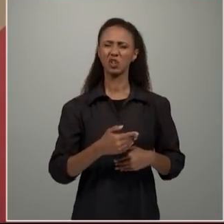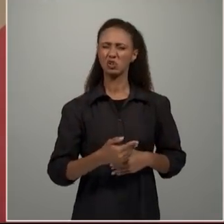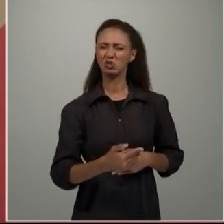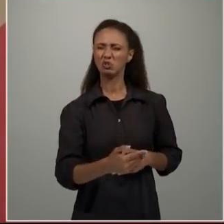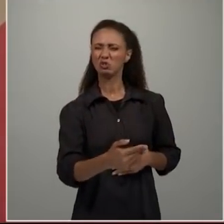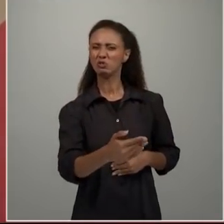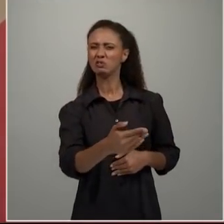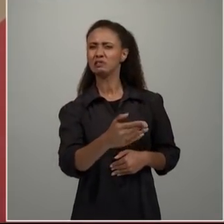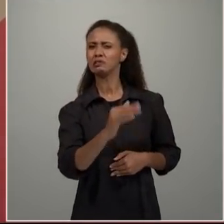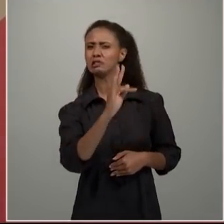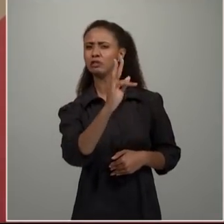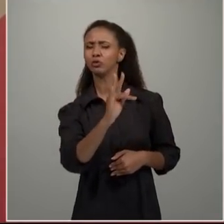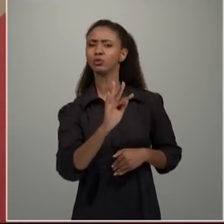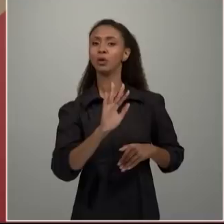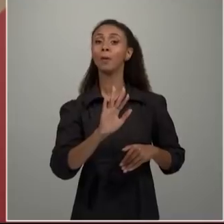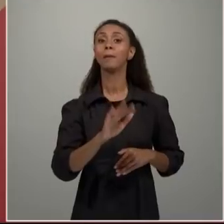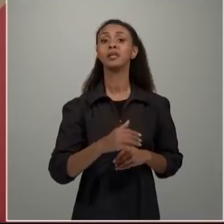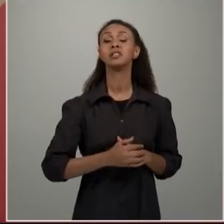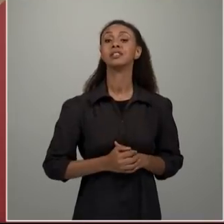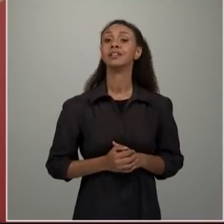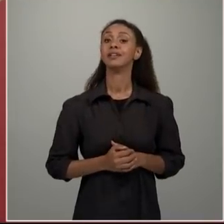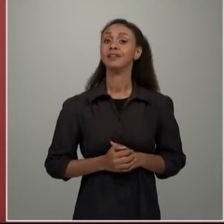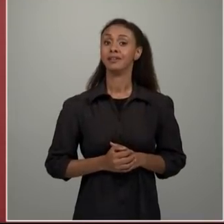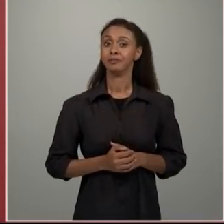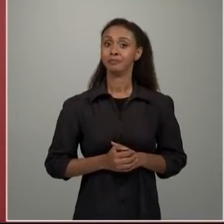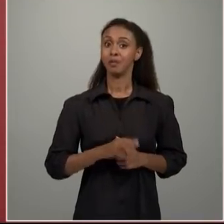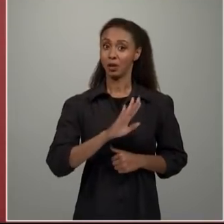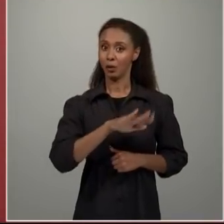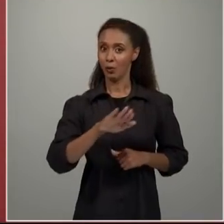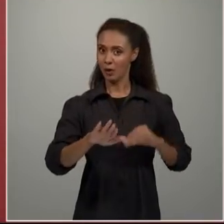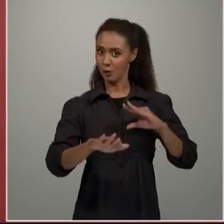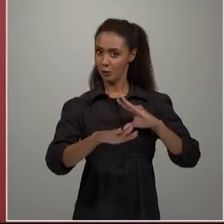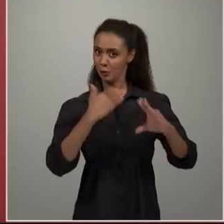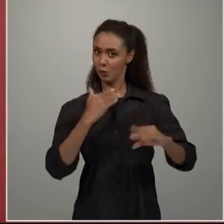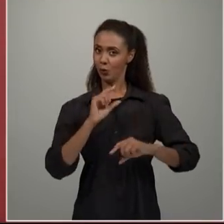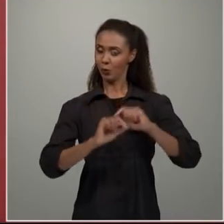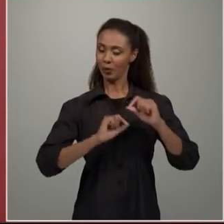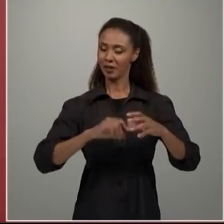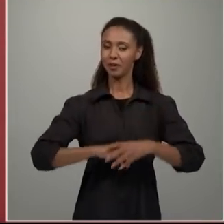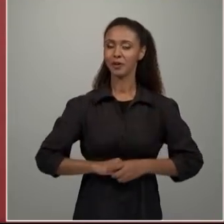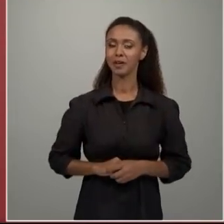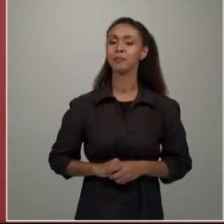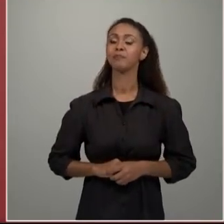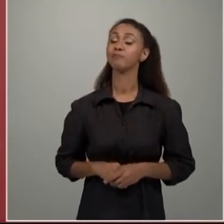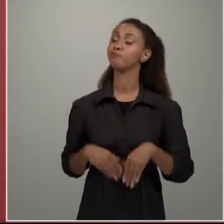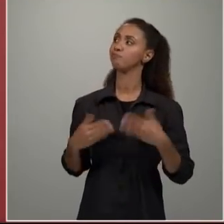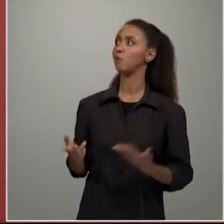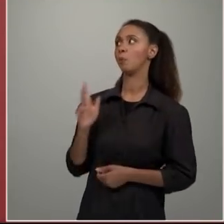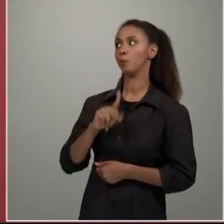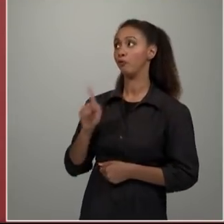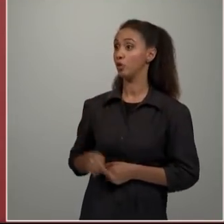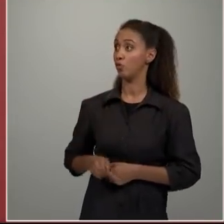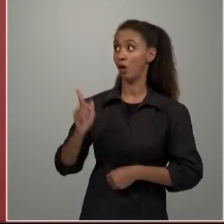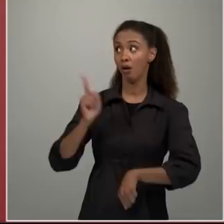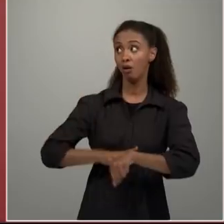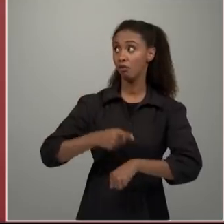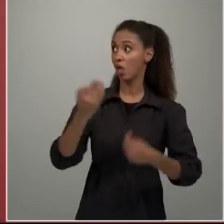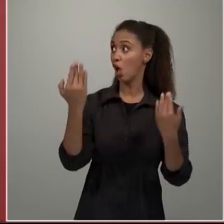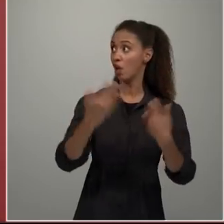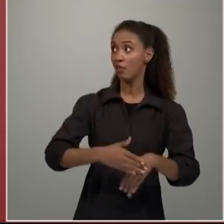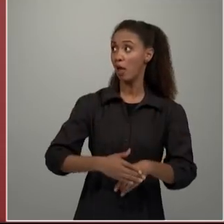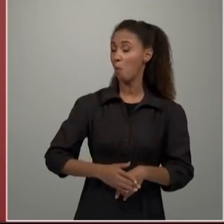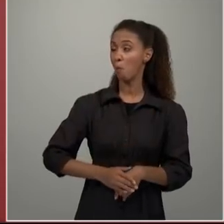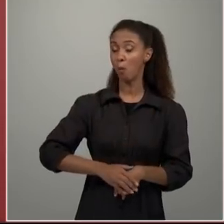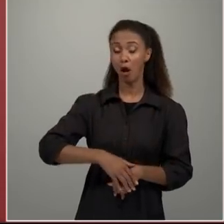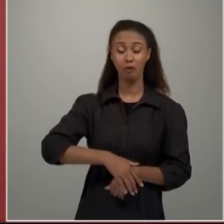trazer pra cá que fala assim pra mim eu recebi uma mensagem de um aluno foi muito legal disse pra mim então professora chega na hora da prova o